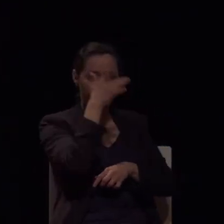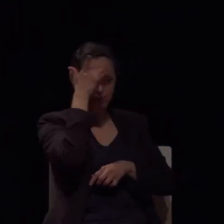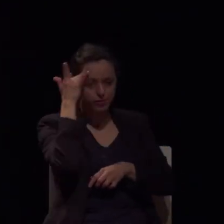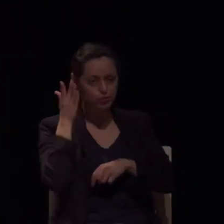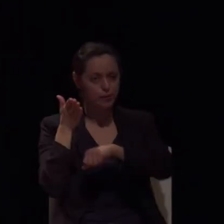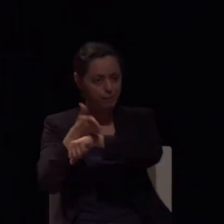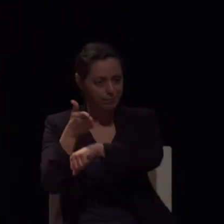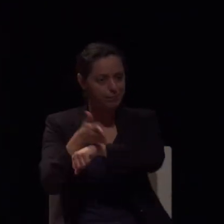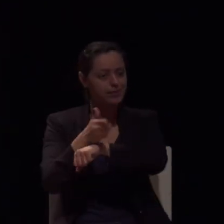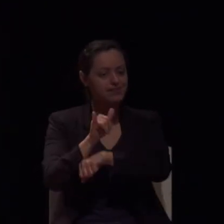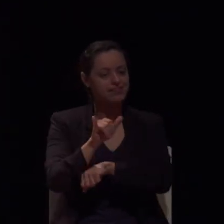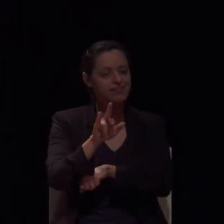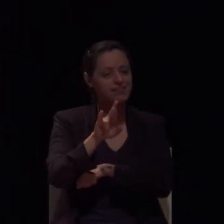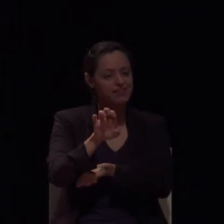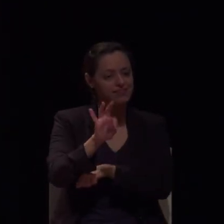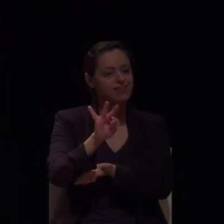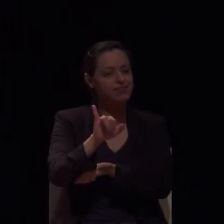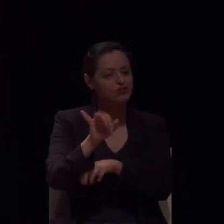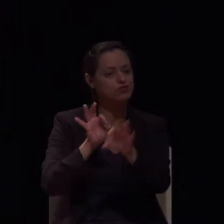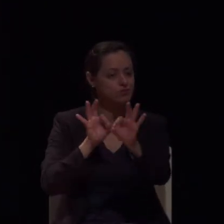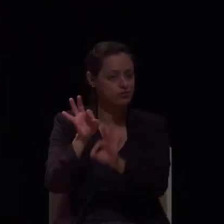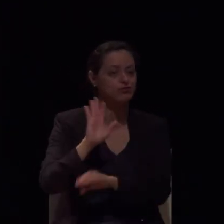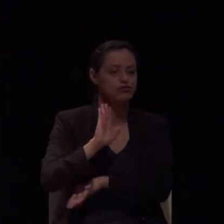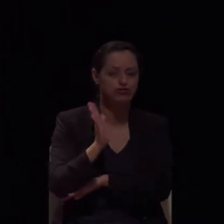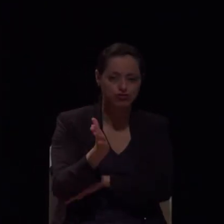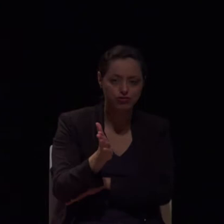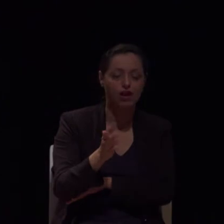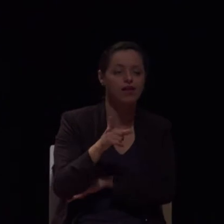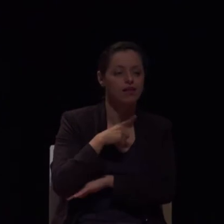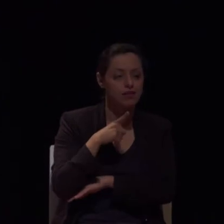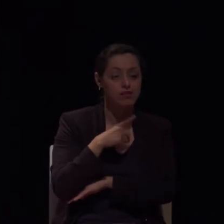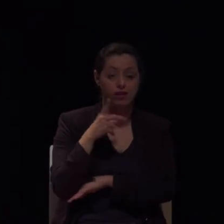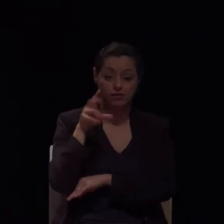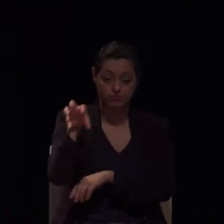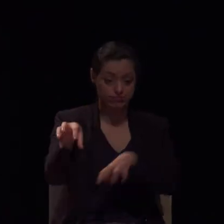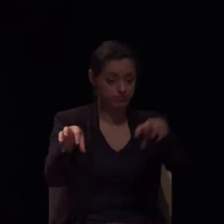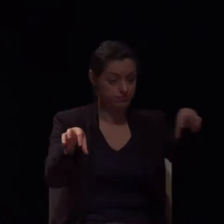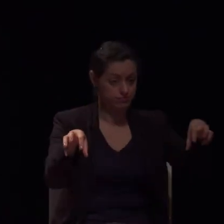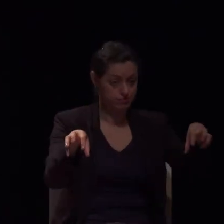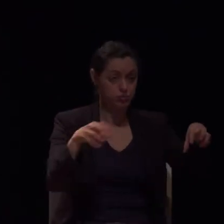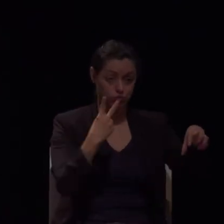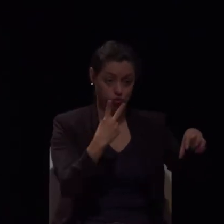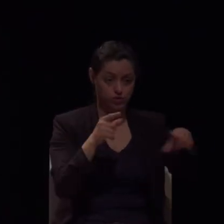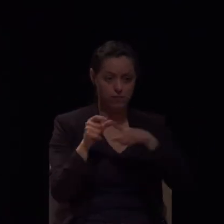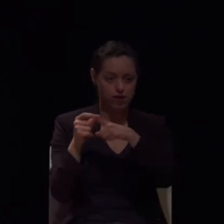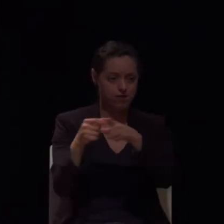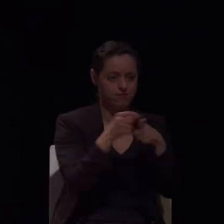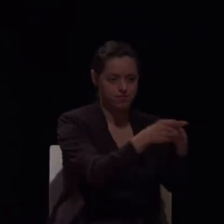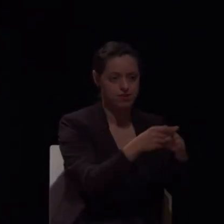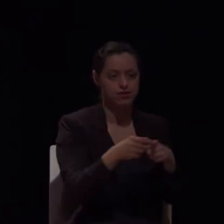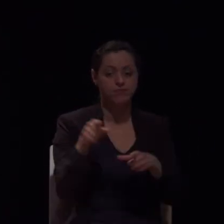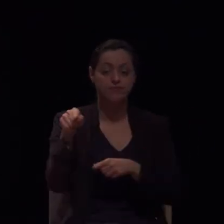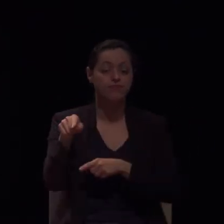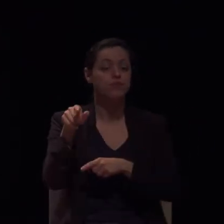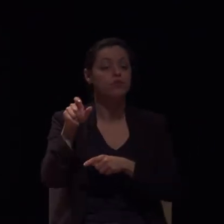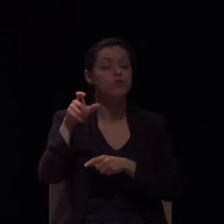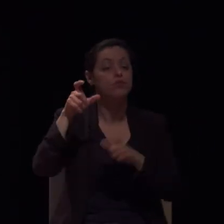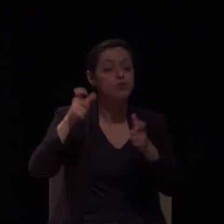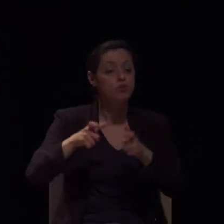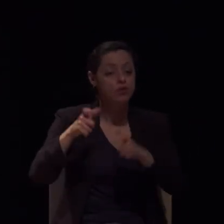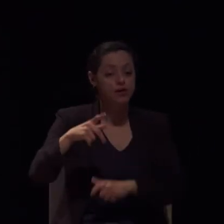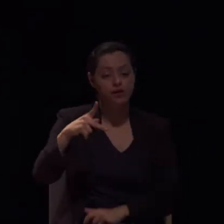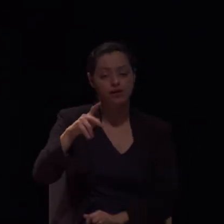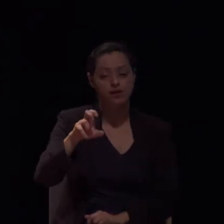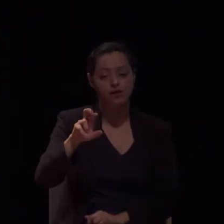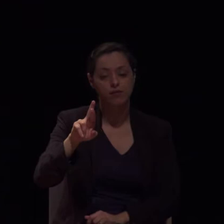frequentaram direit é ele aconteceu em duas edições na periferia a primeira aconteceu em perus ea segunda